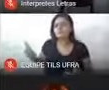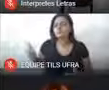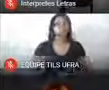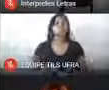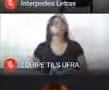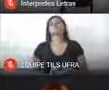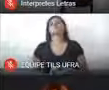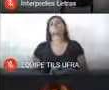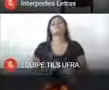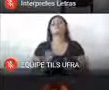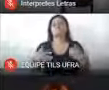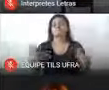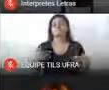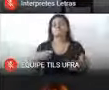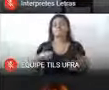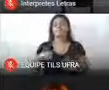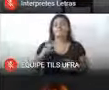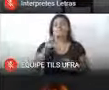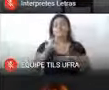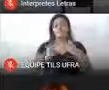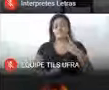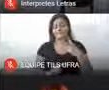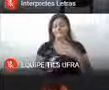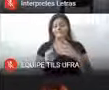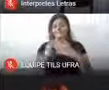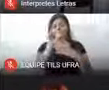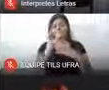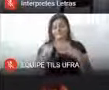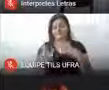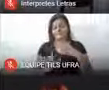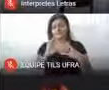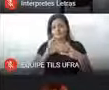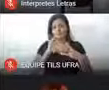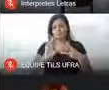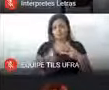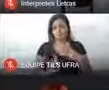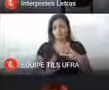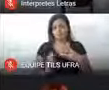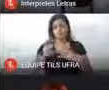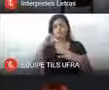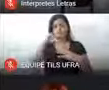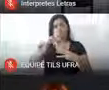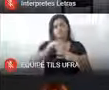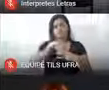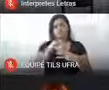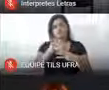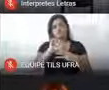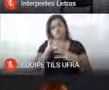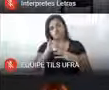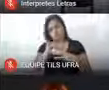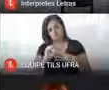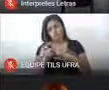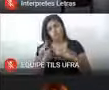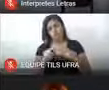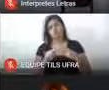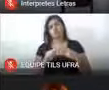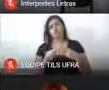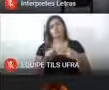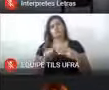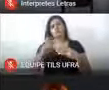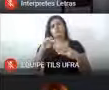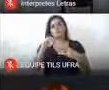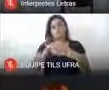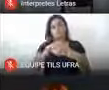E ela obteve todas essas respostas: menino, moleque, garoto, guri, curumi.